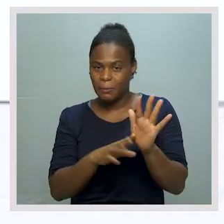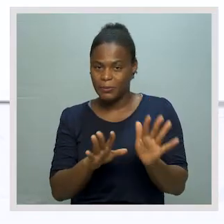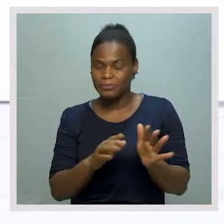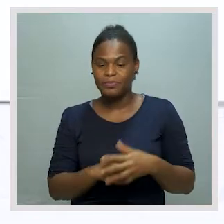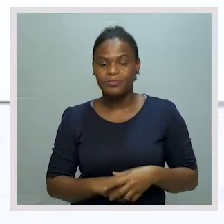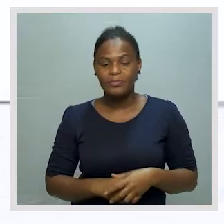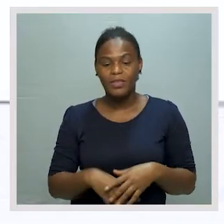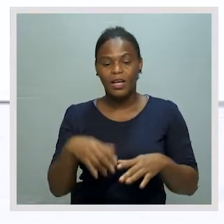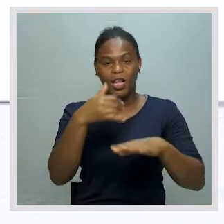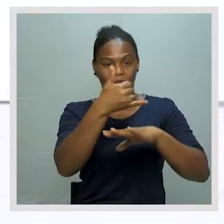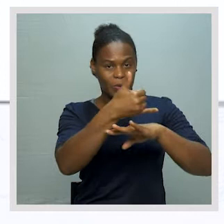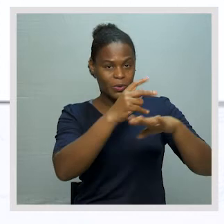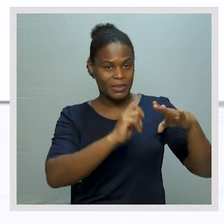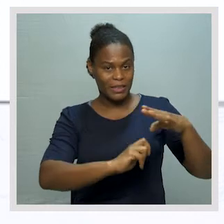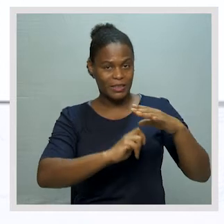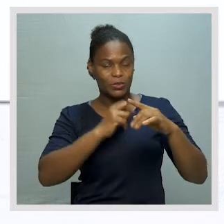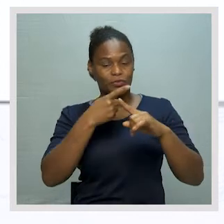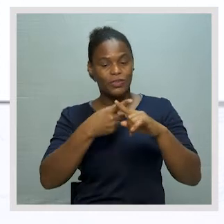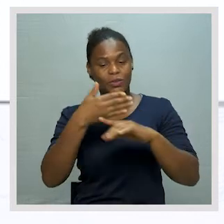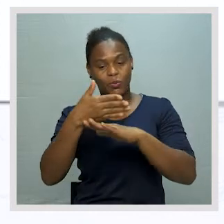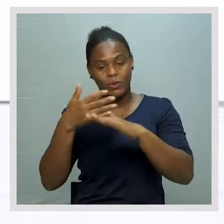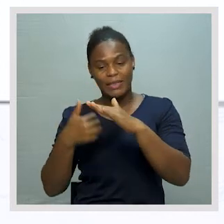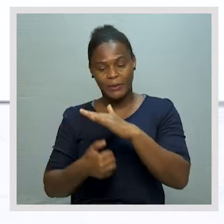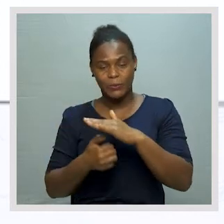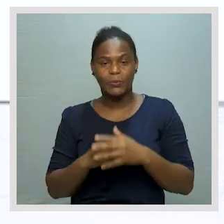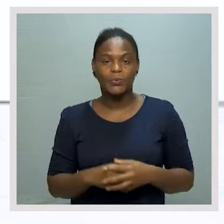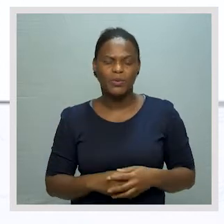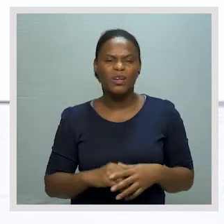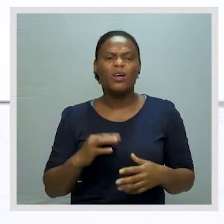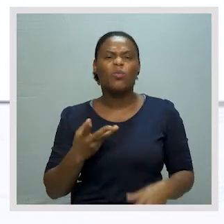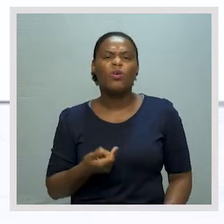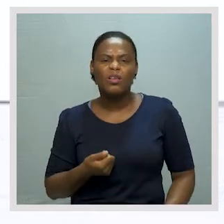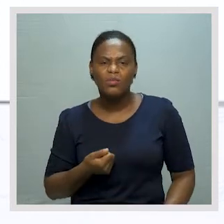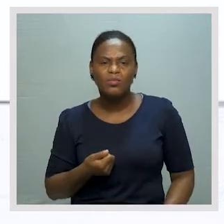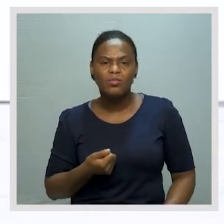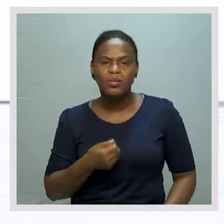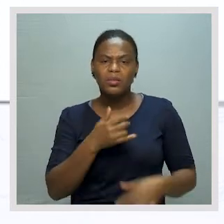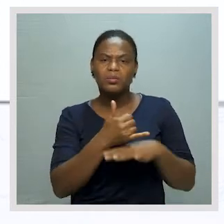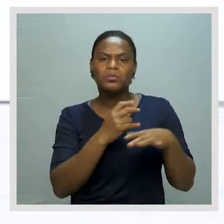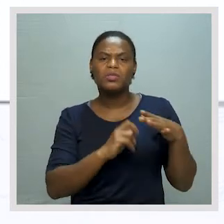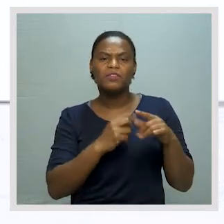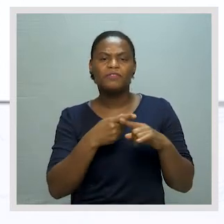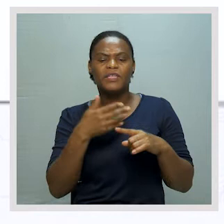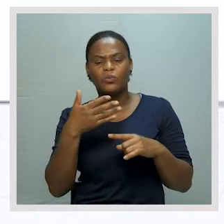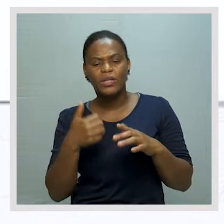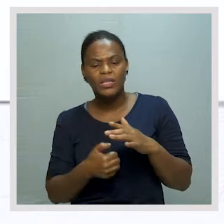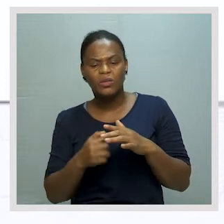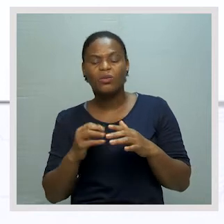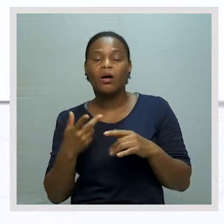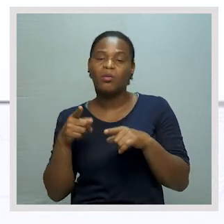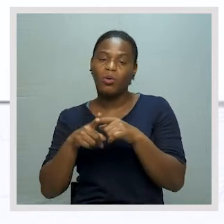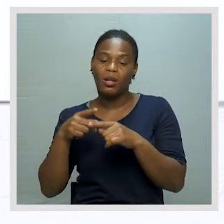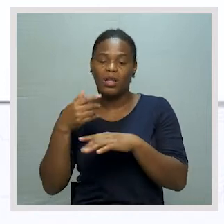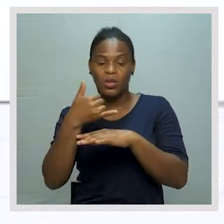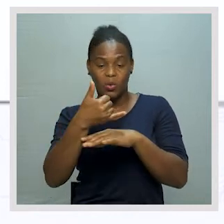Temos 2/3 vezes 1/5. Quanto é que dá 2/3 vezes 1/5? Isso, 2